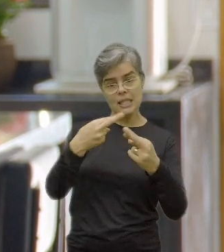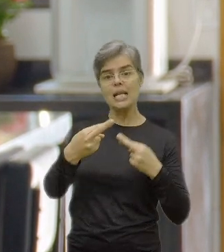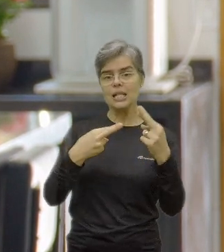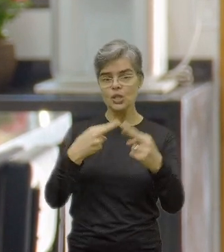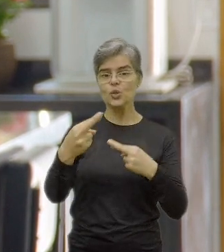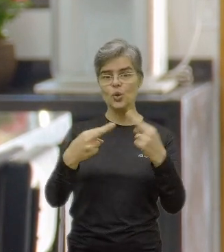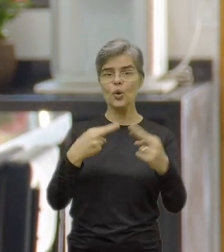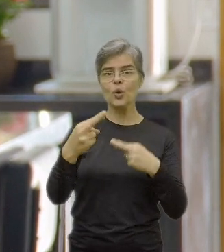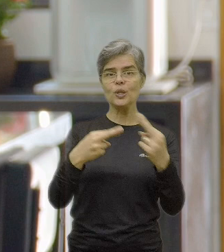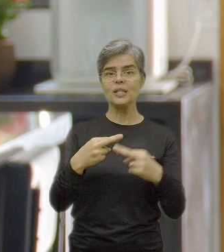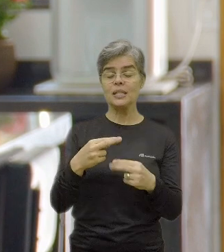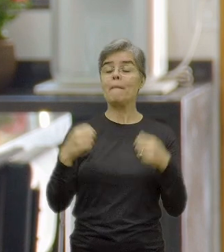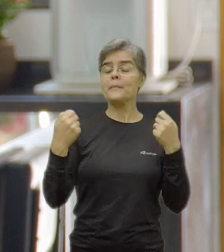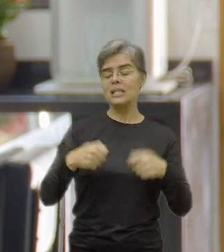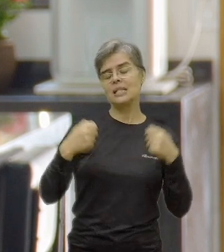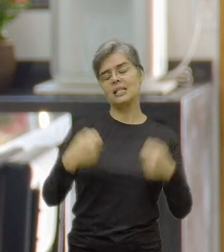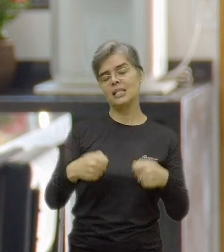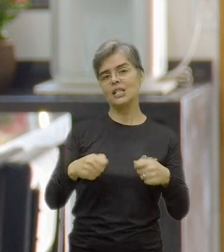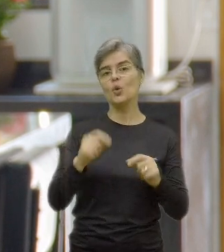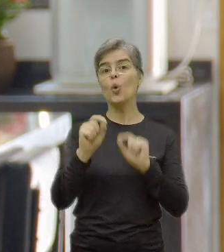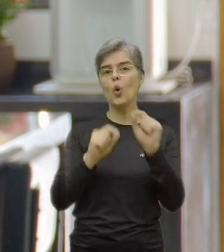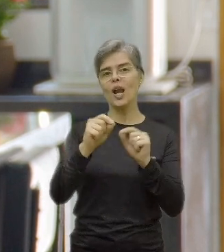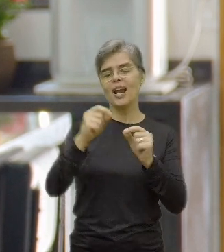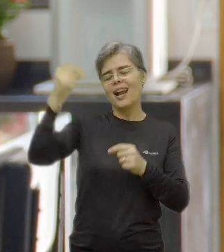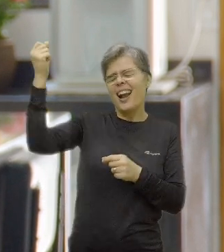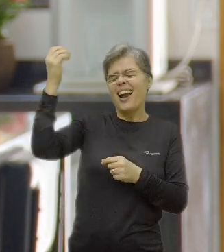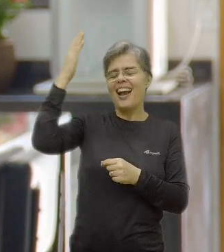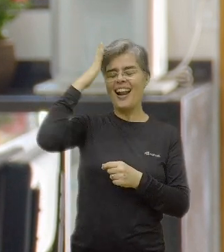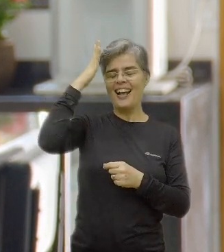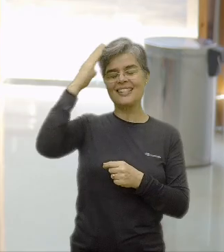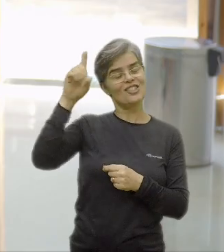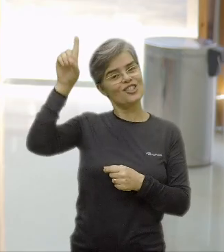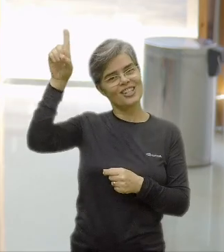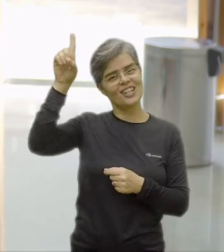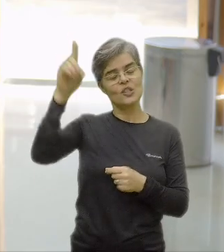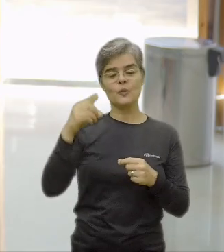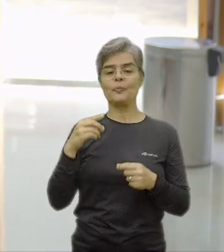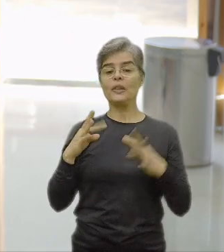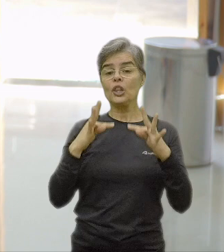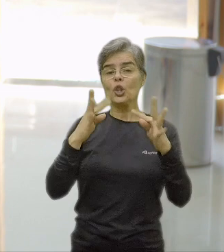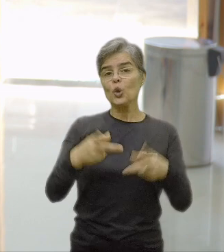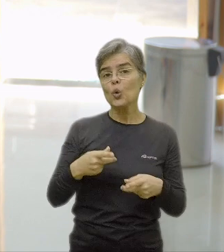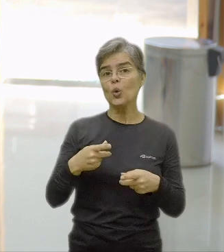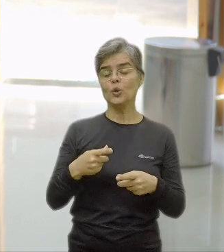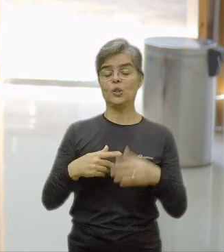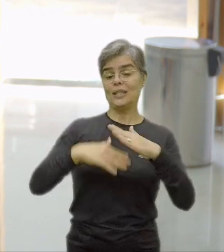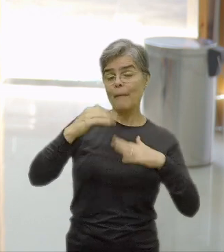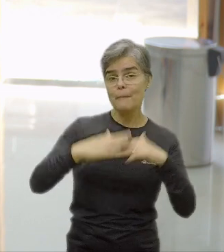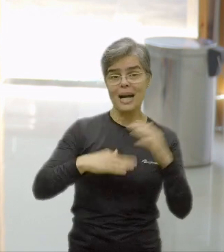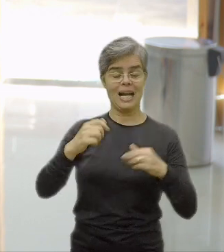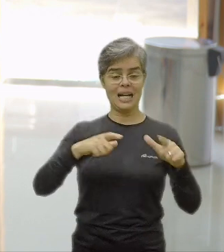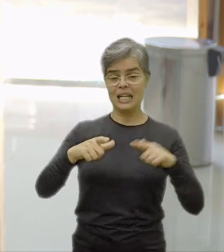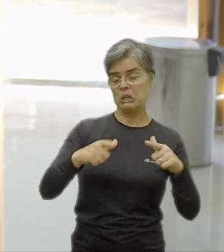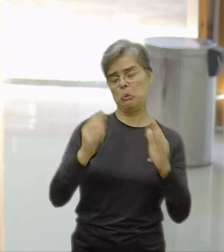nossas relações, elas devem ser permeadas pela graça de Deus. E todas as nossas